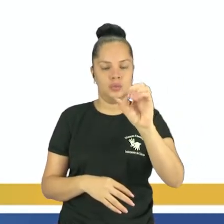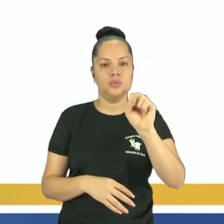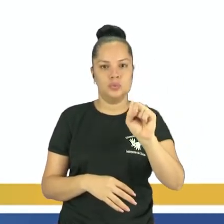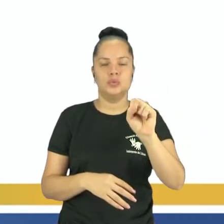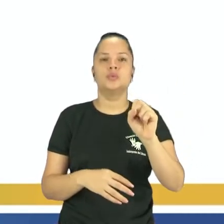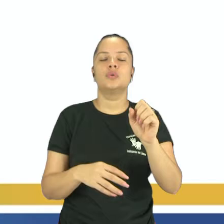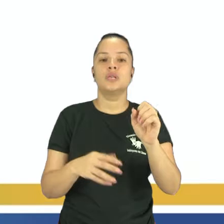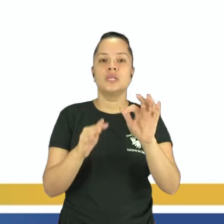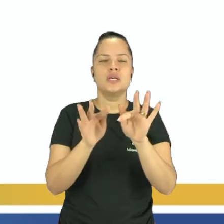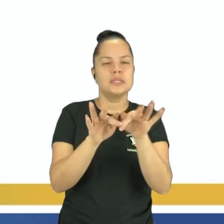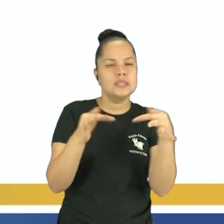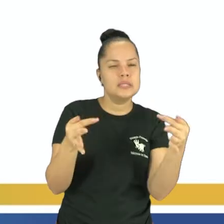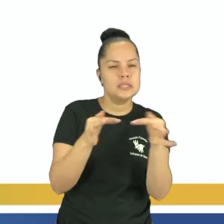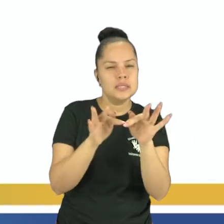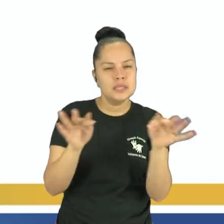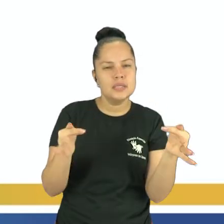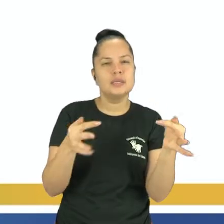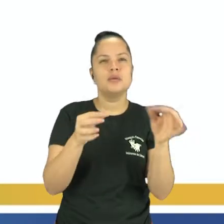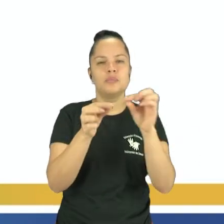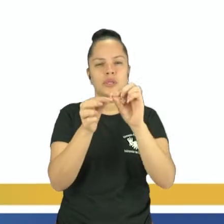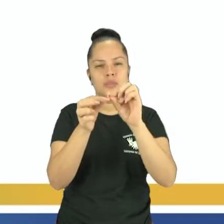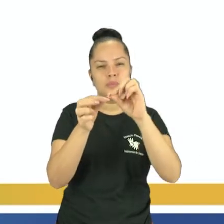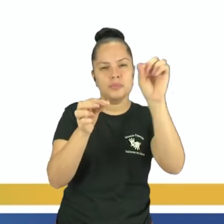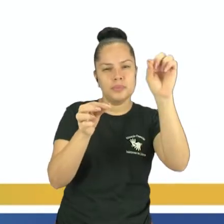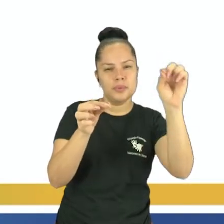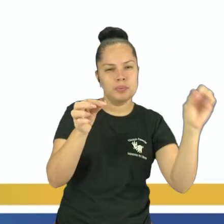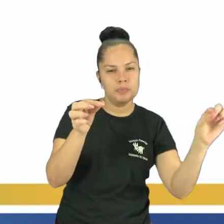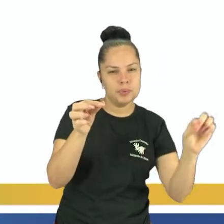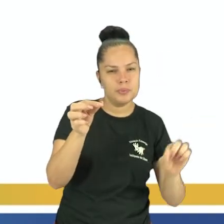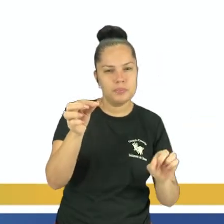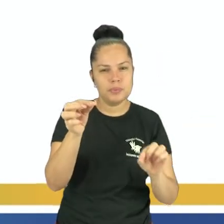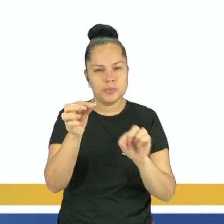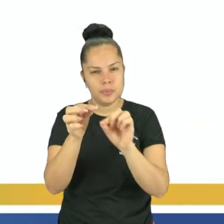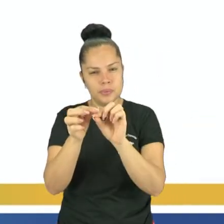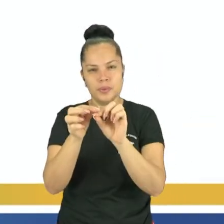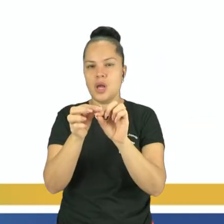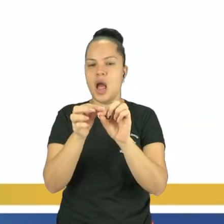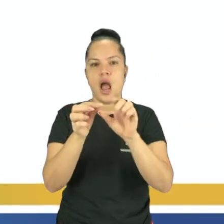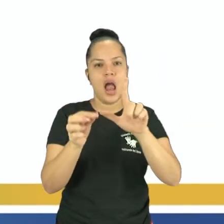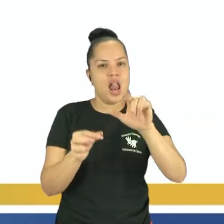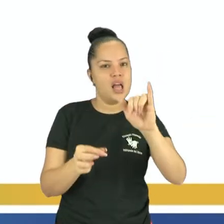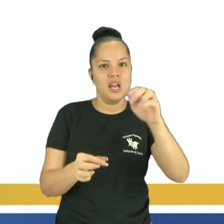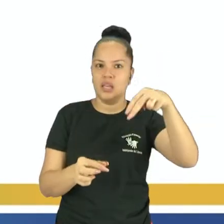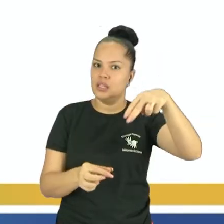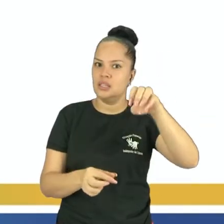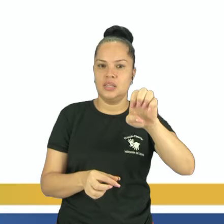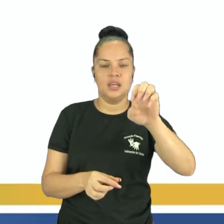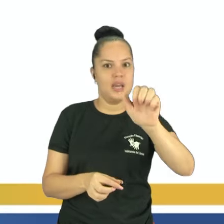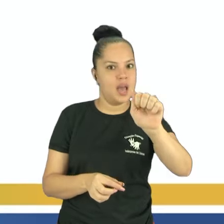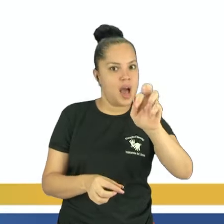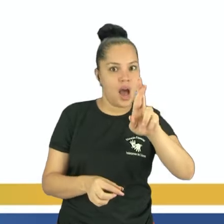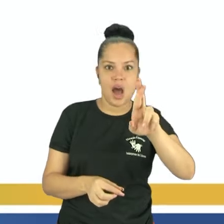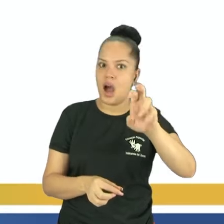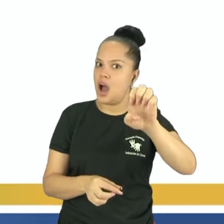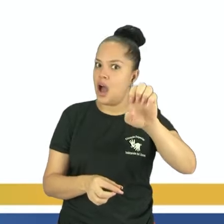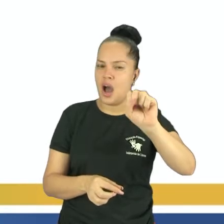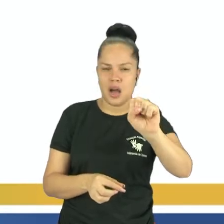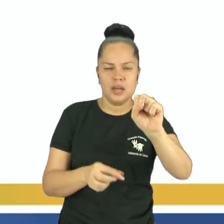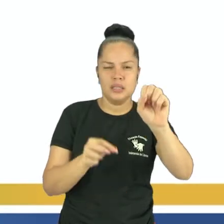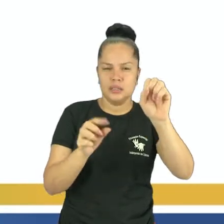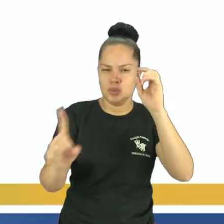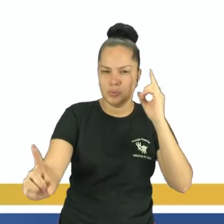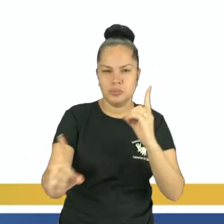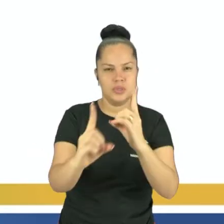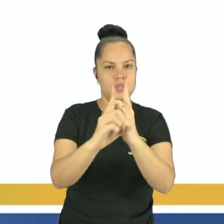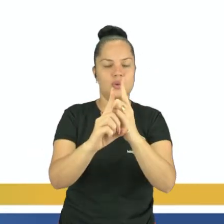cujos segmentos, né, consecutivos que o formam não são colineares, né? Eles não se cruzam e se